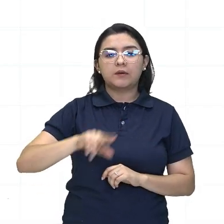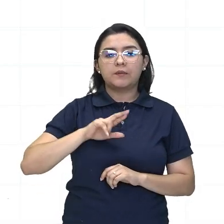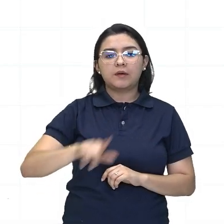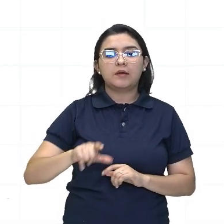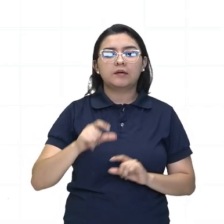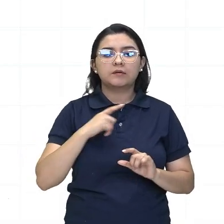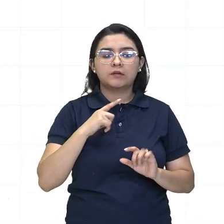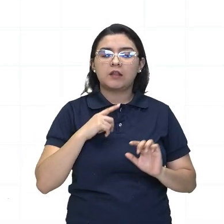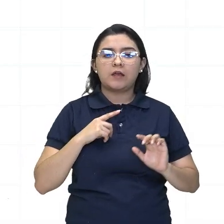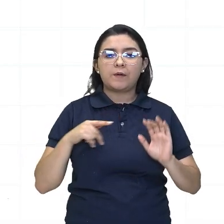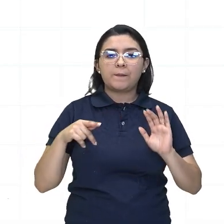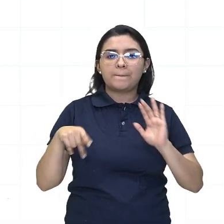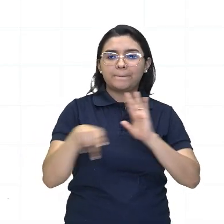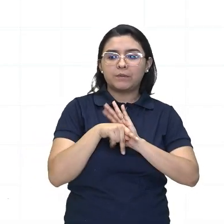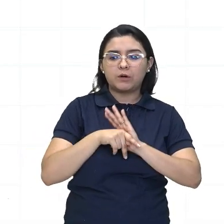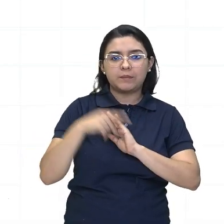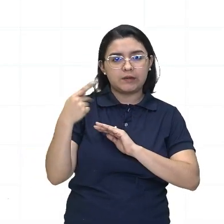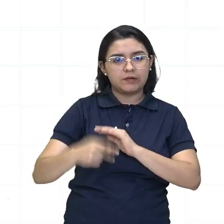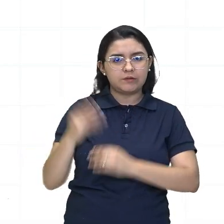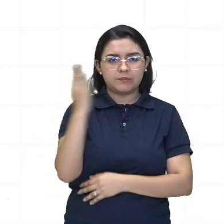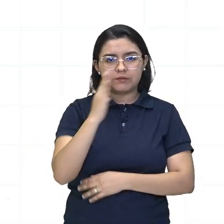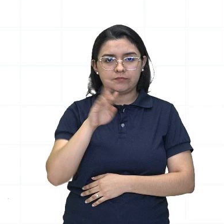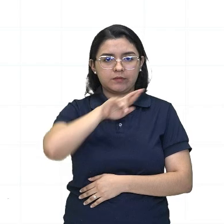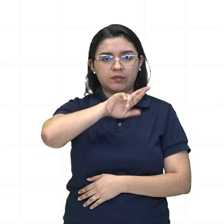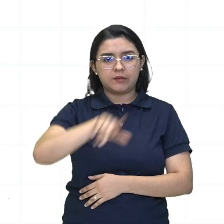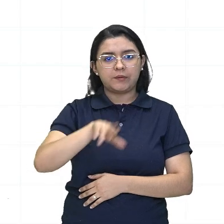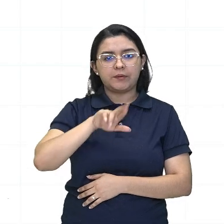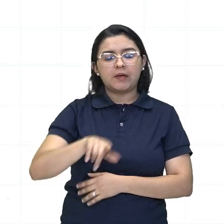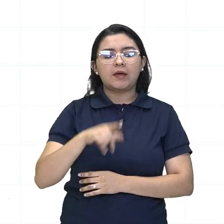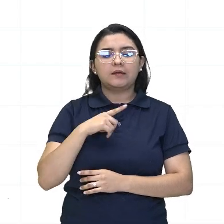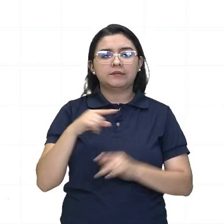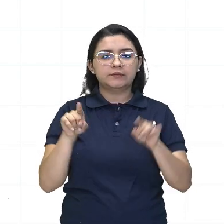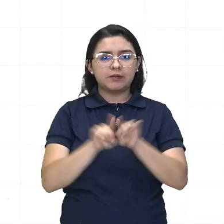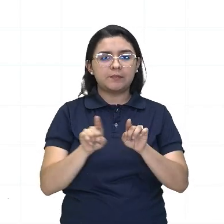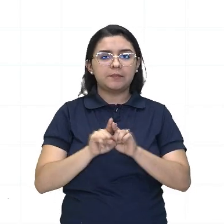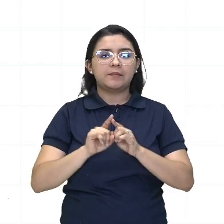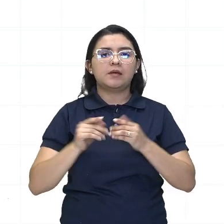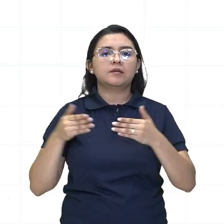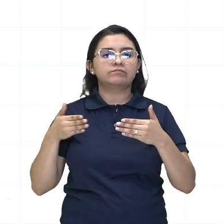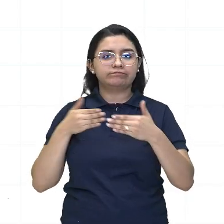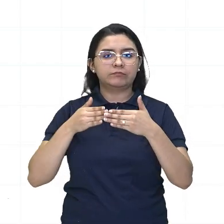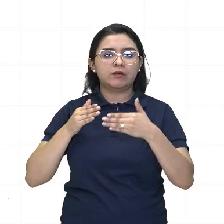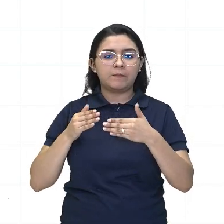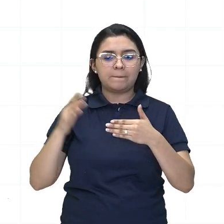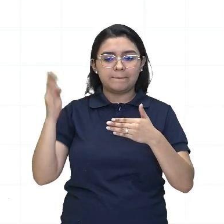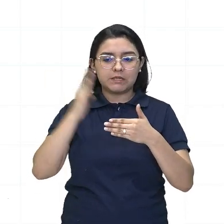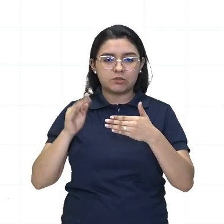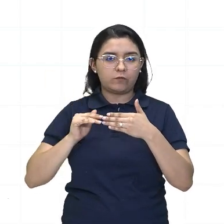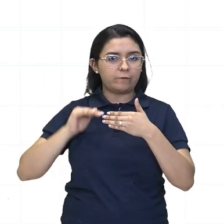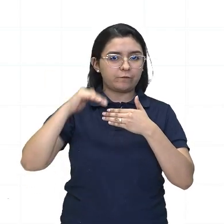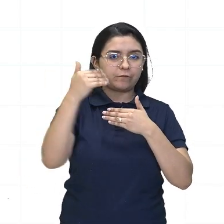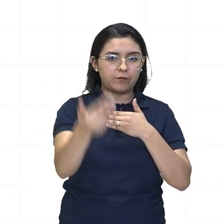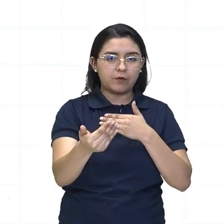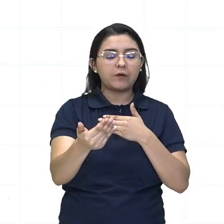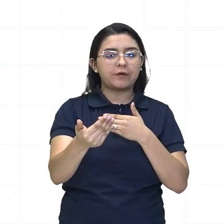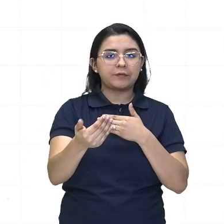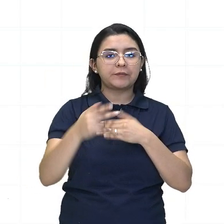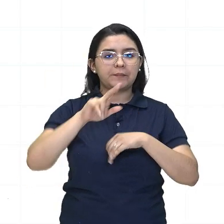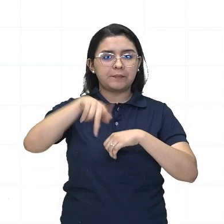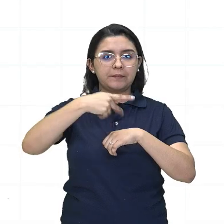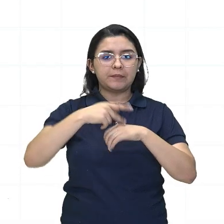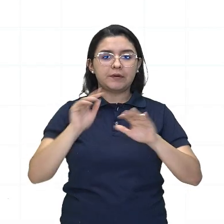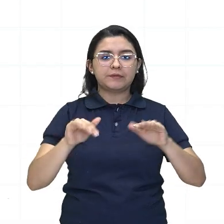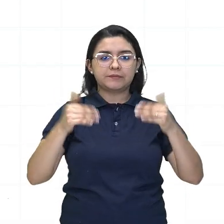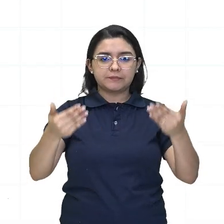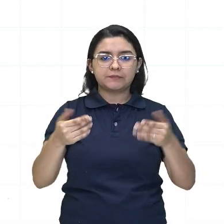bioma exclusivamente do Brasil, né? Ele está ali além das fronteiras do nosso país,